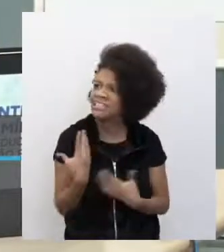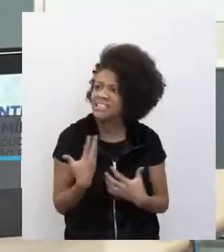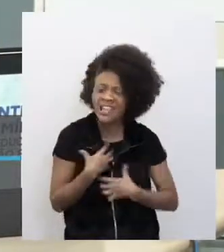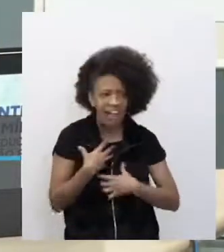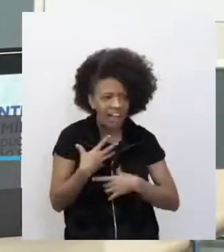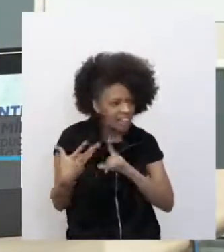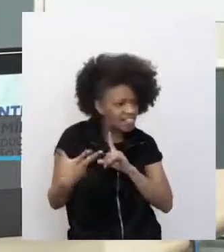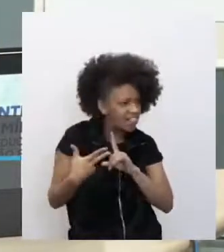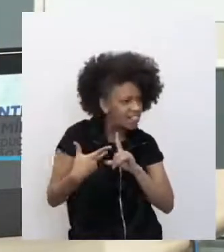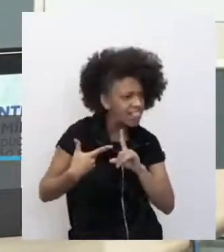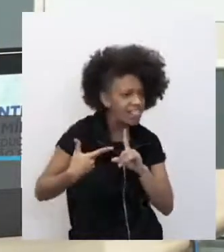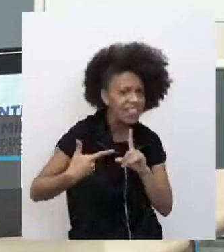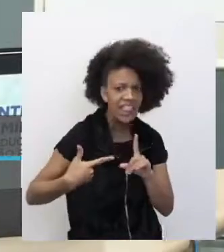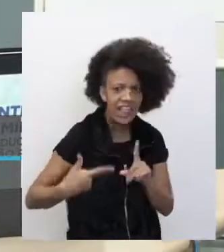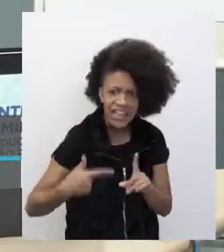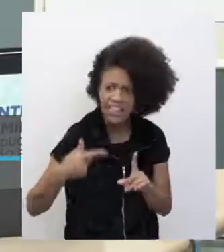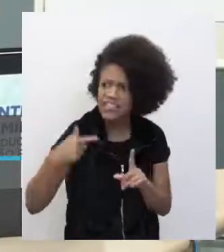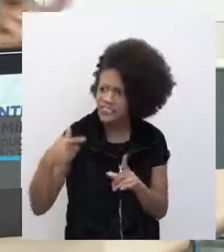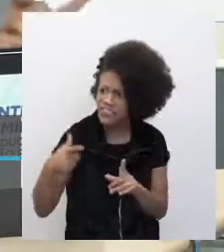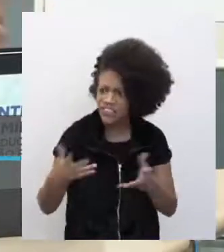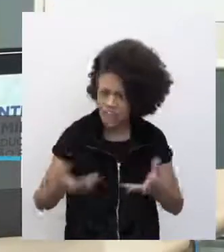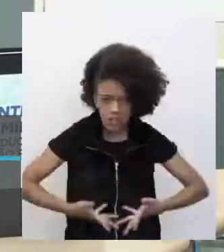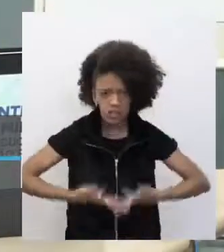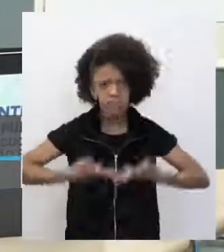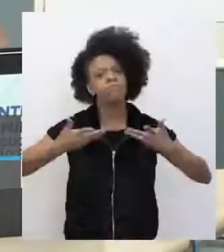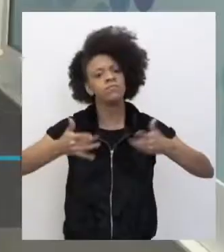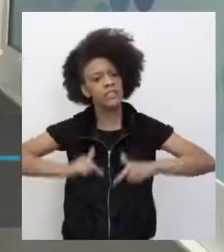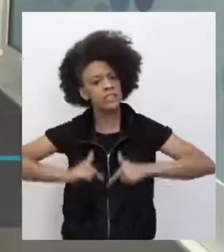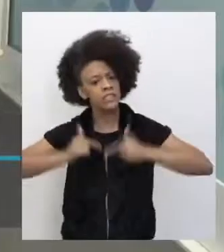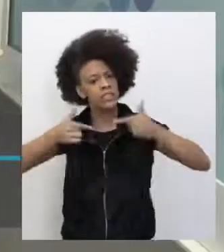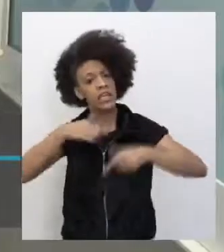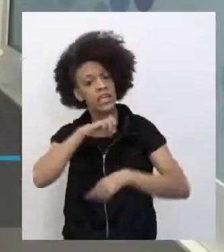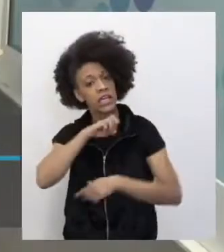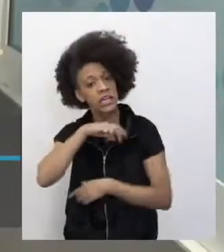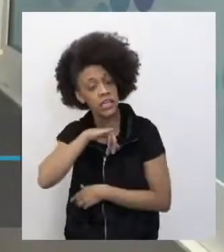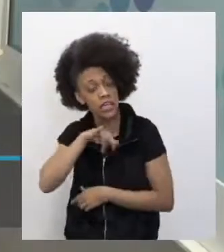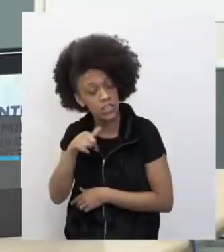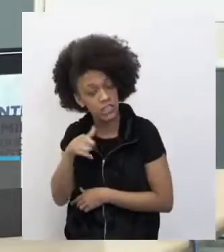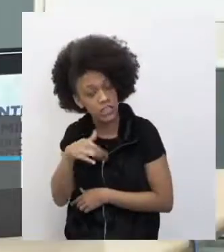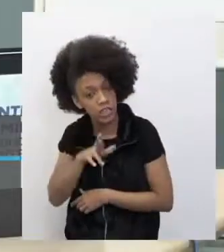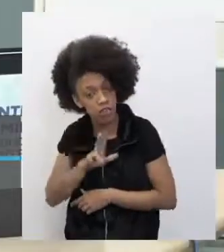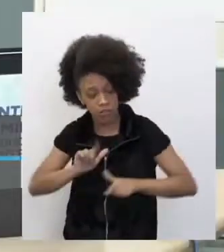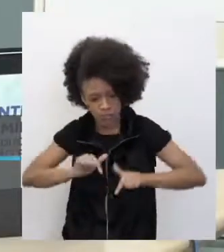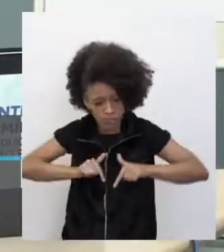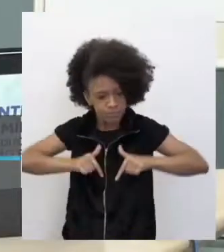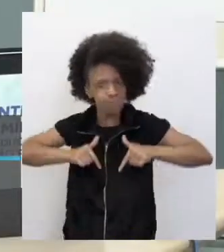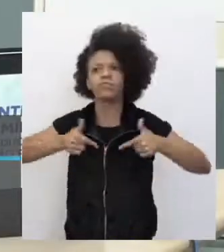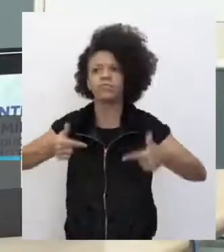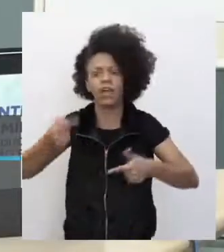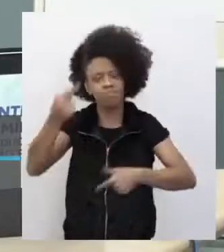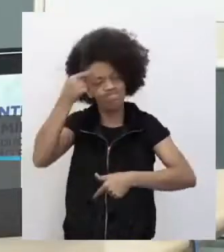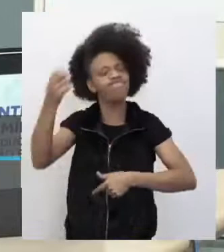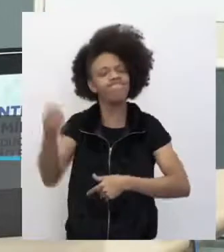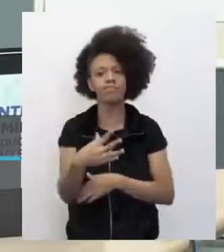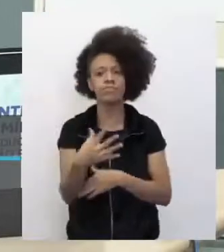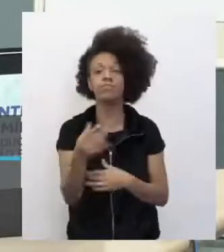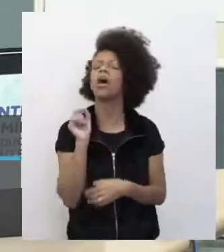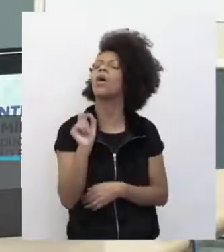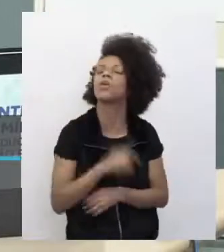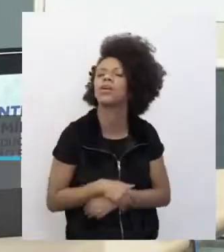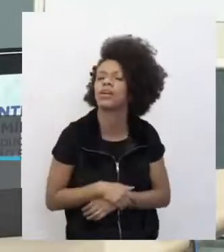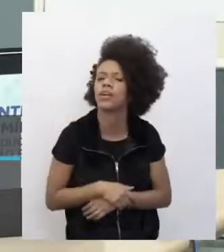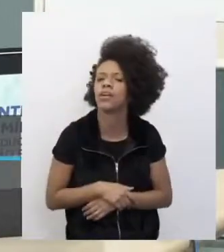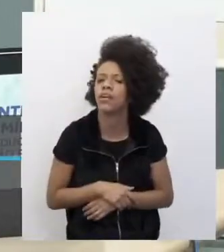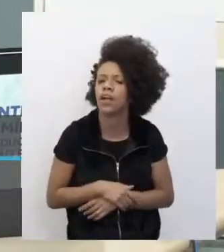convencer mesmo e você vai me engajar, aquela palavra engajar, a mudar, a ter uma ideia. É o que, gente?